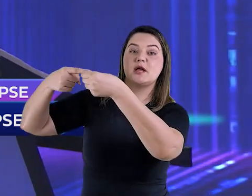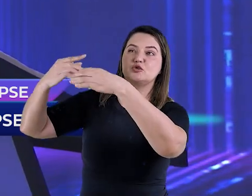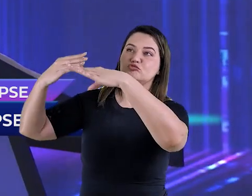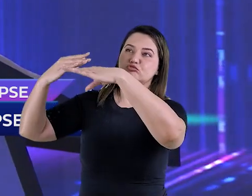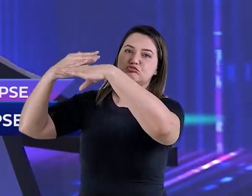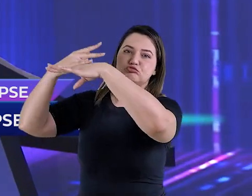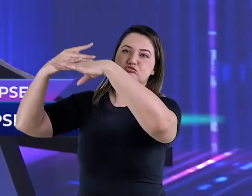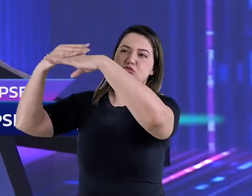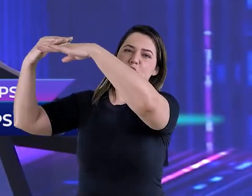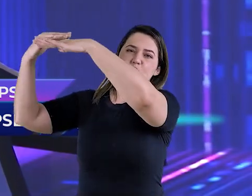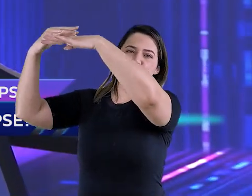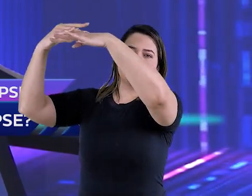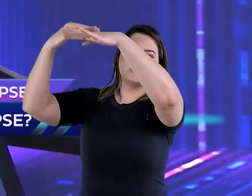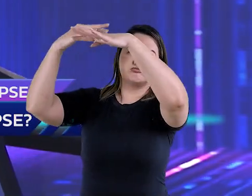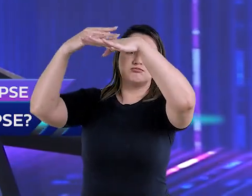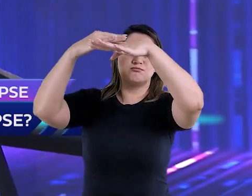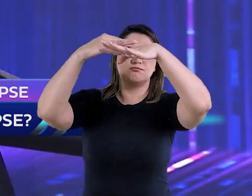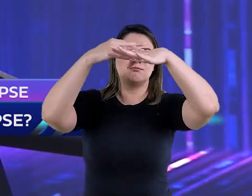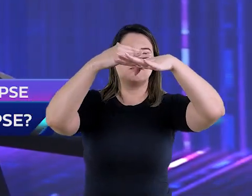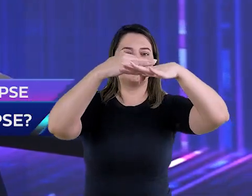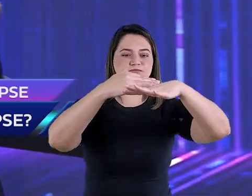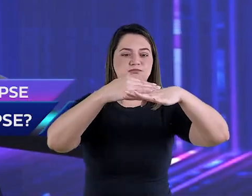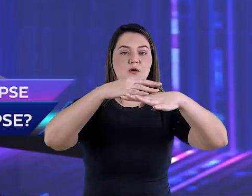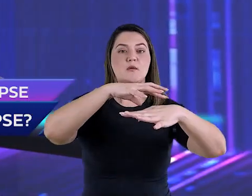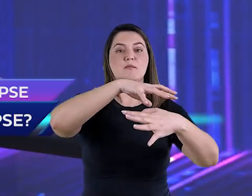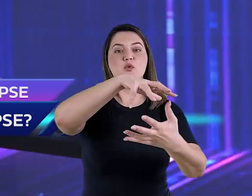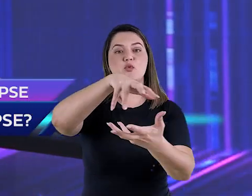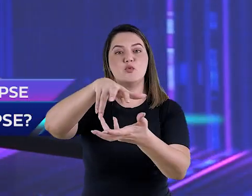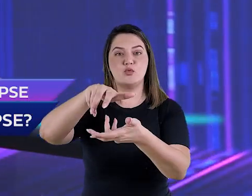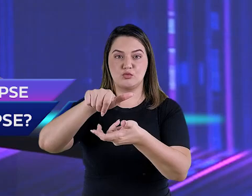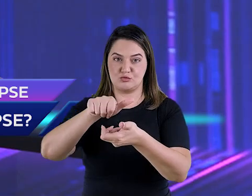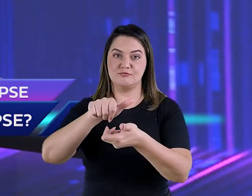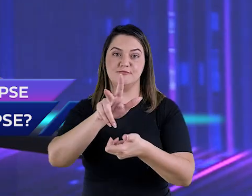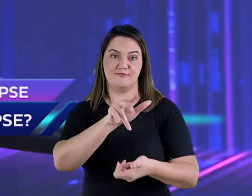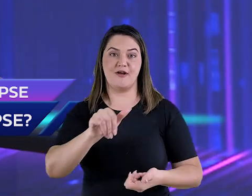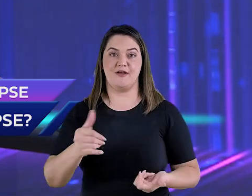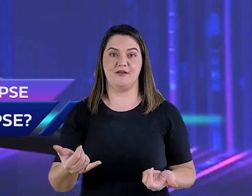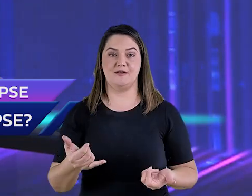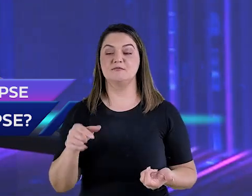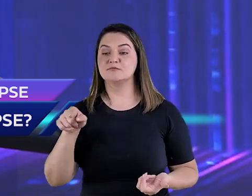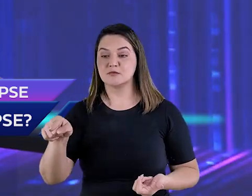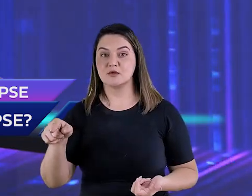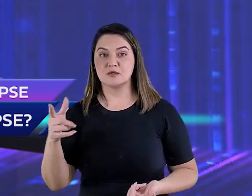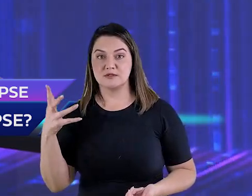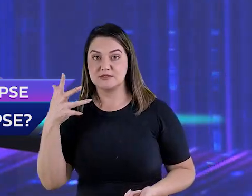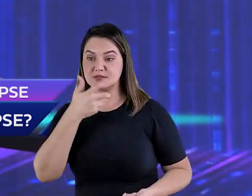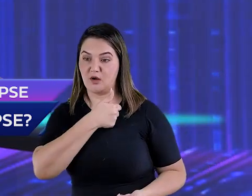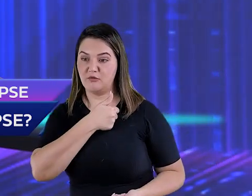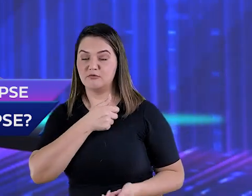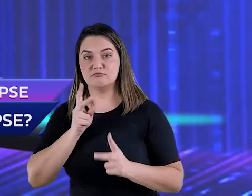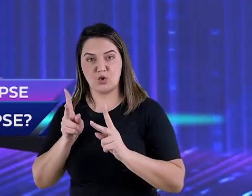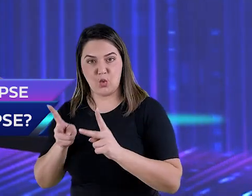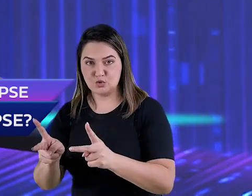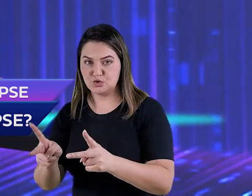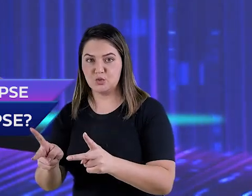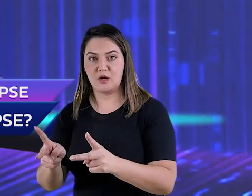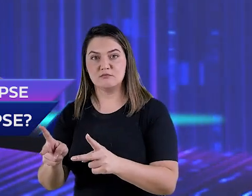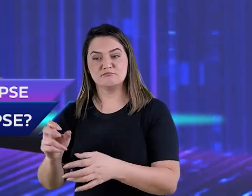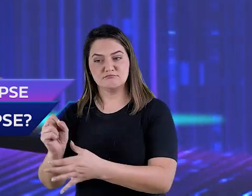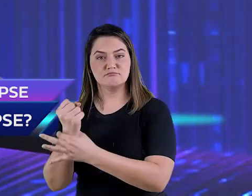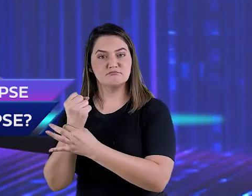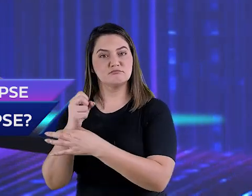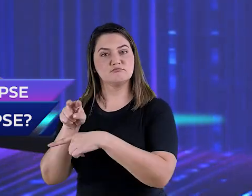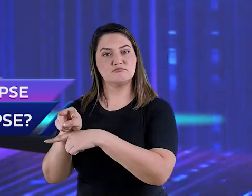Nova Jerusalém. É o juízo executivo final de Deus. Quando quem está salvo e quem está perdido,